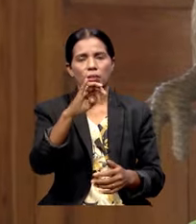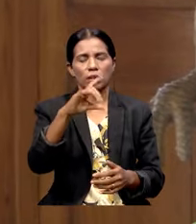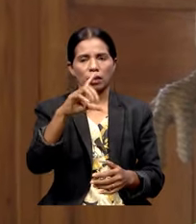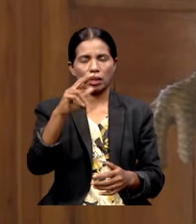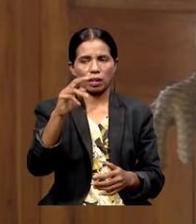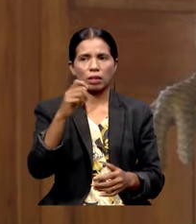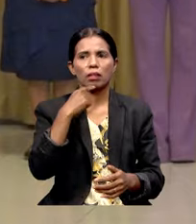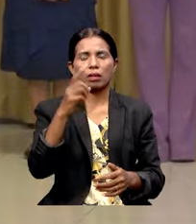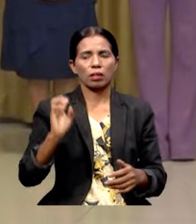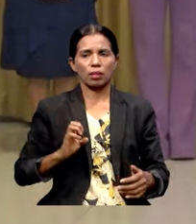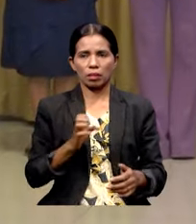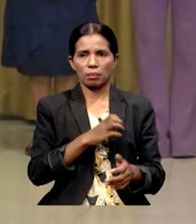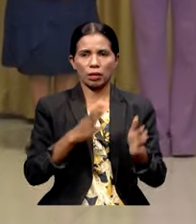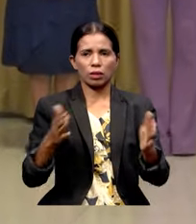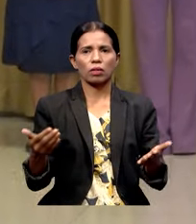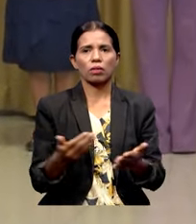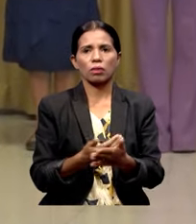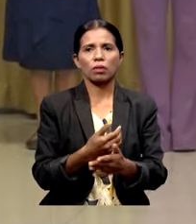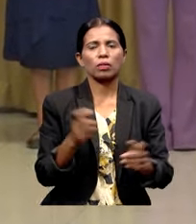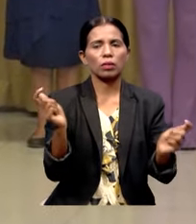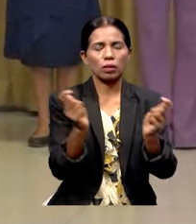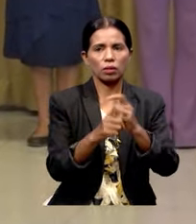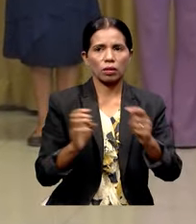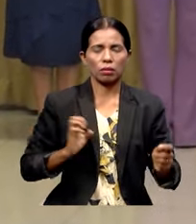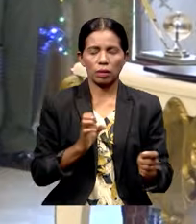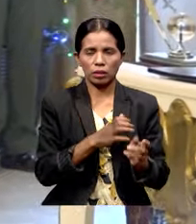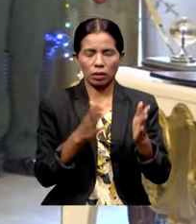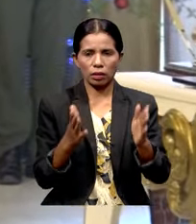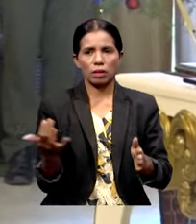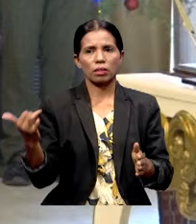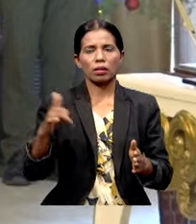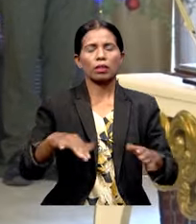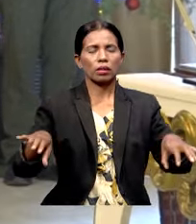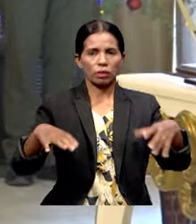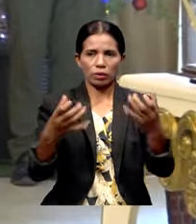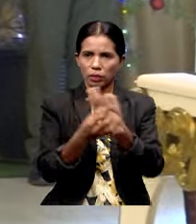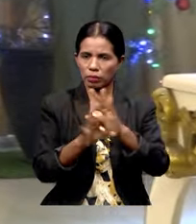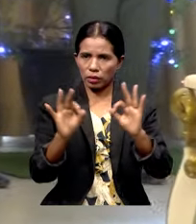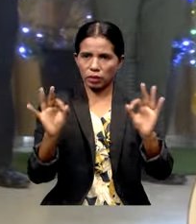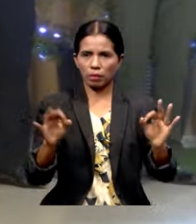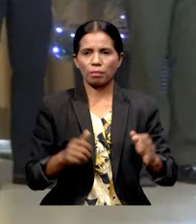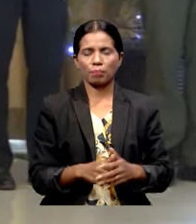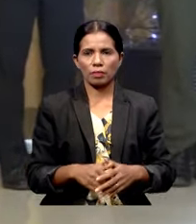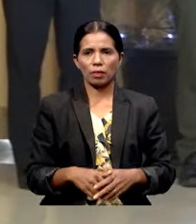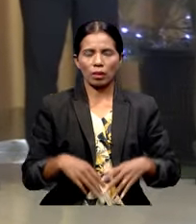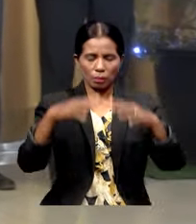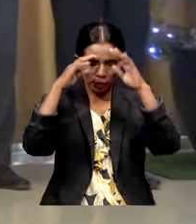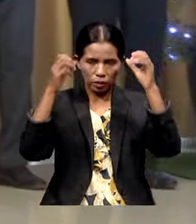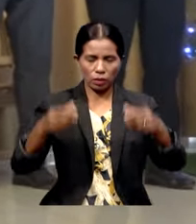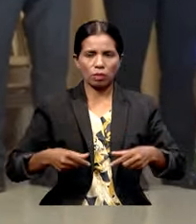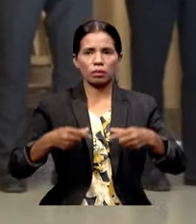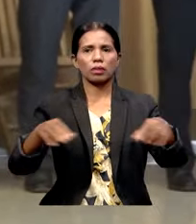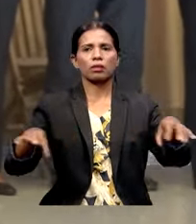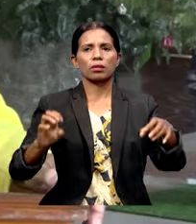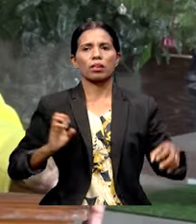Hatete, embaixador Fon Hirakne, onde troca embaixador Sir Nebenia Missão Rematona. Presidente, foi tomar a posse para